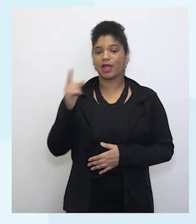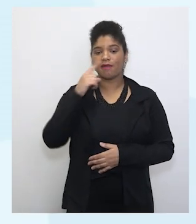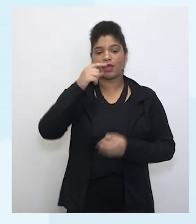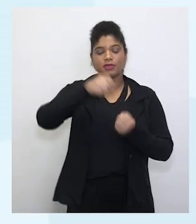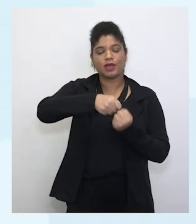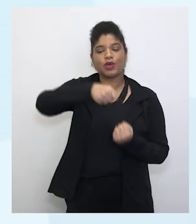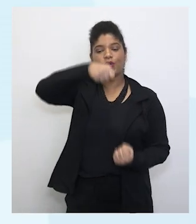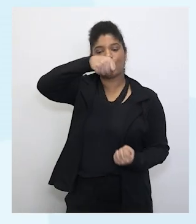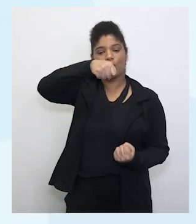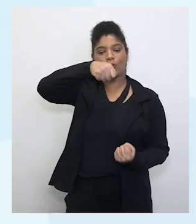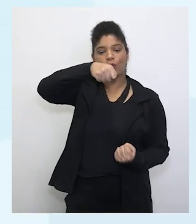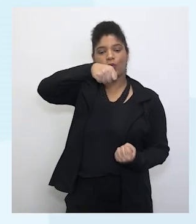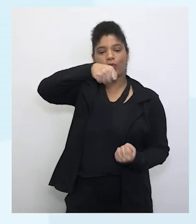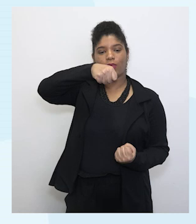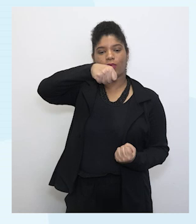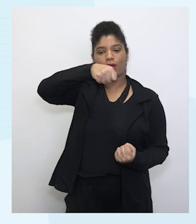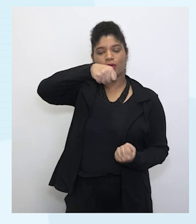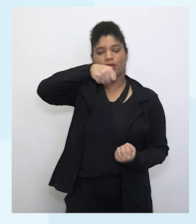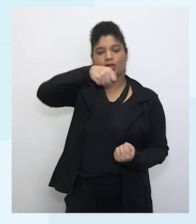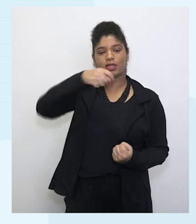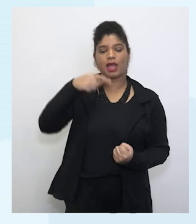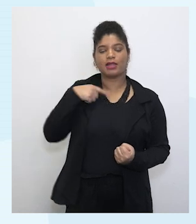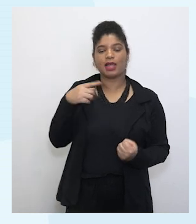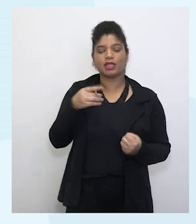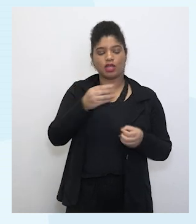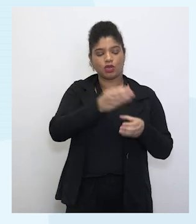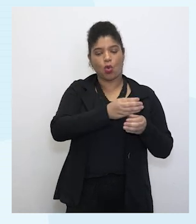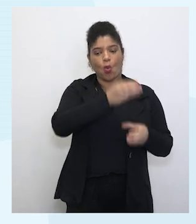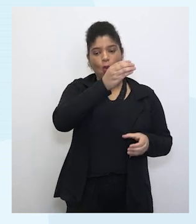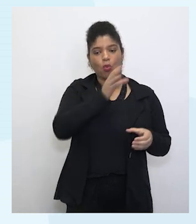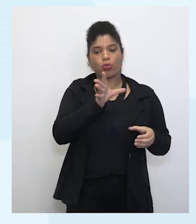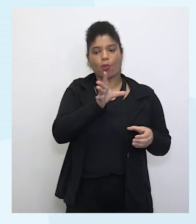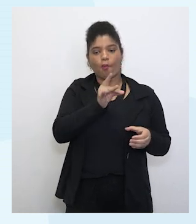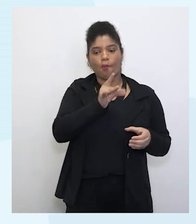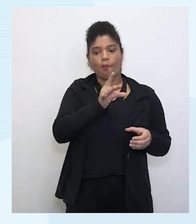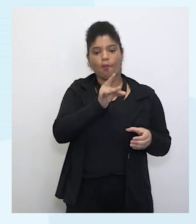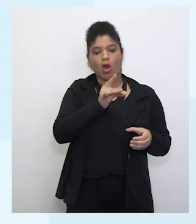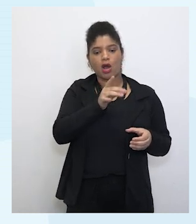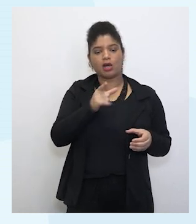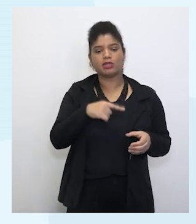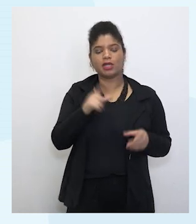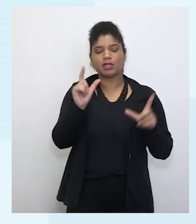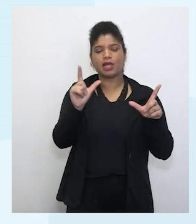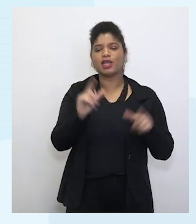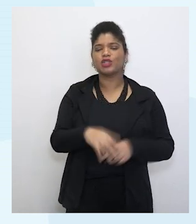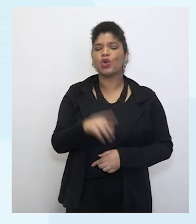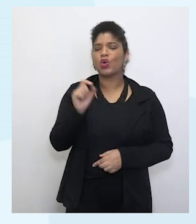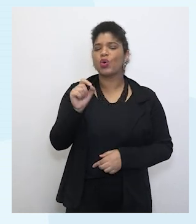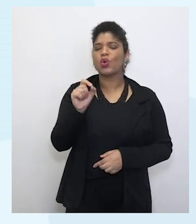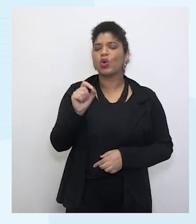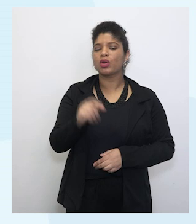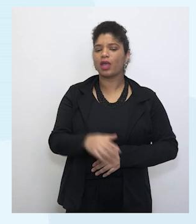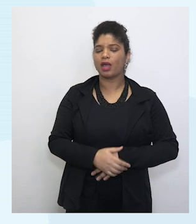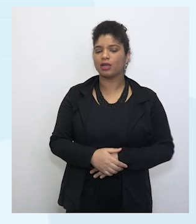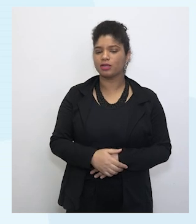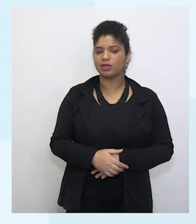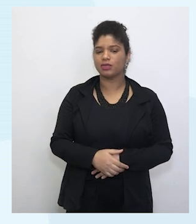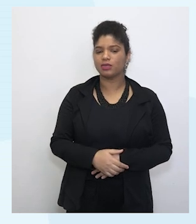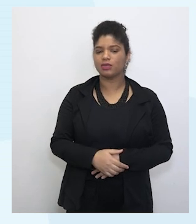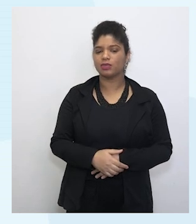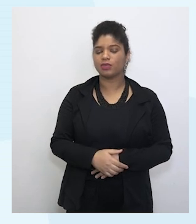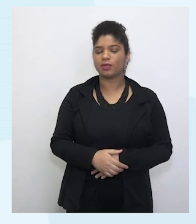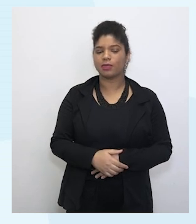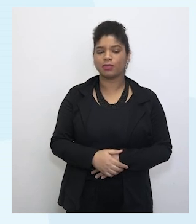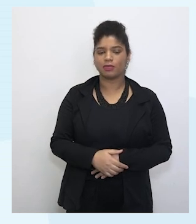está pregado aí num poste, tem uma coisa escrita ali no meio, ó. You don't need it, but